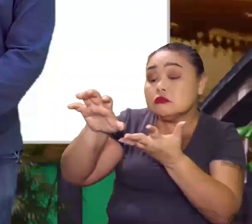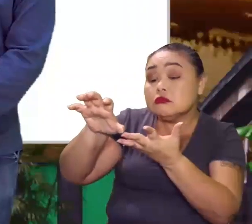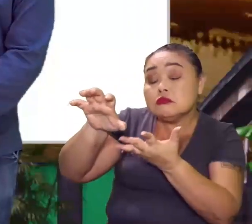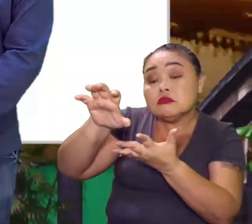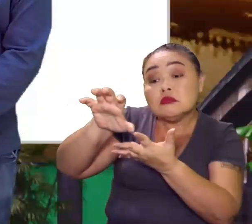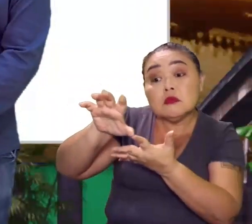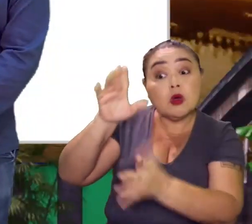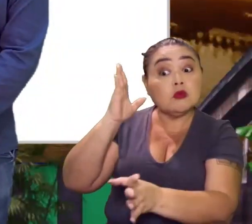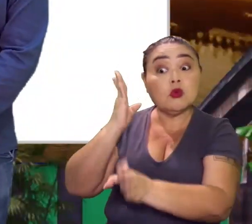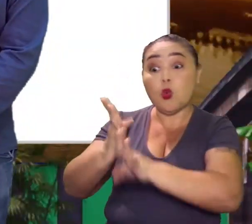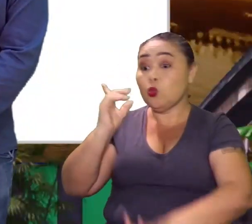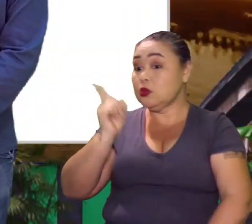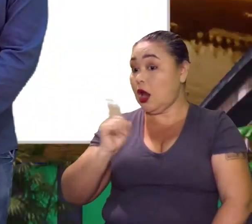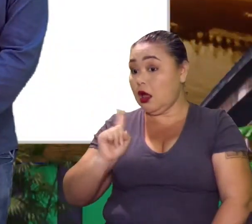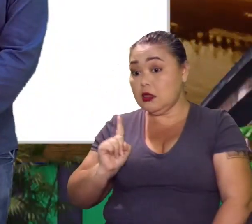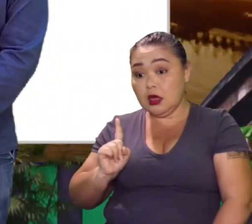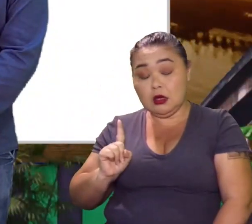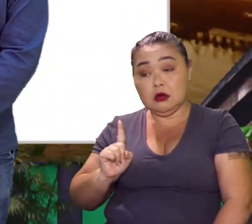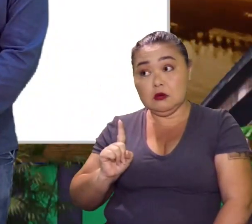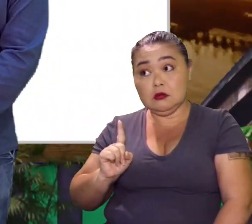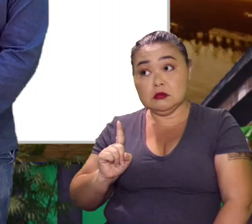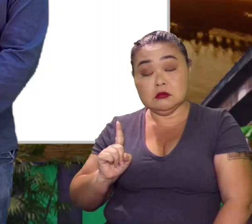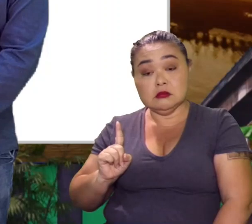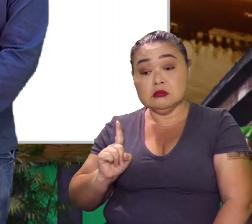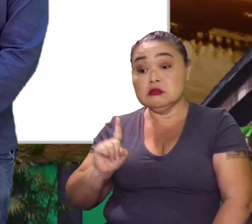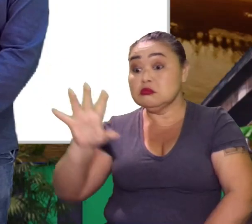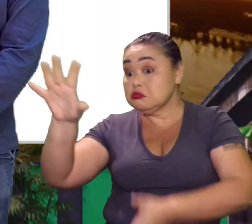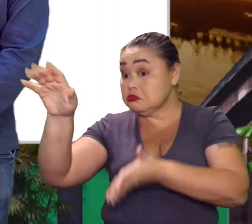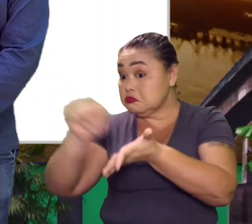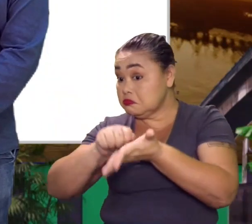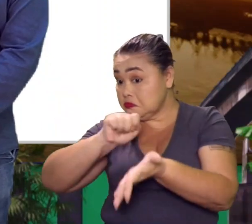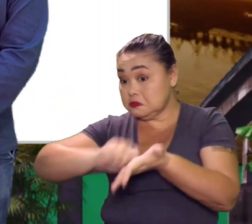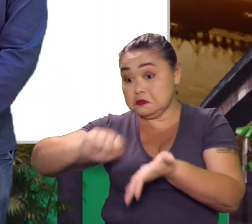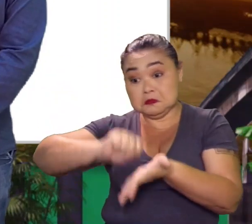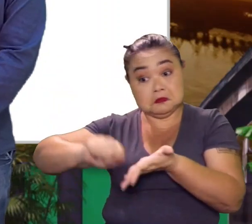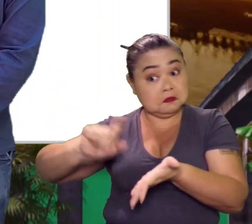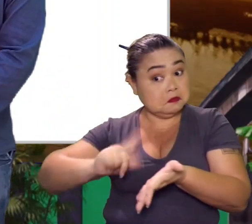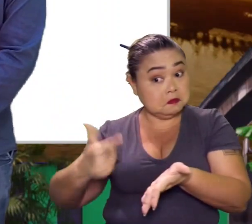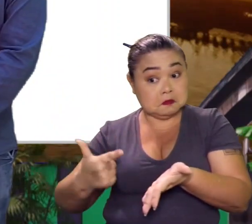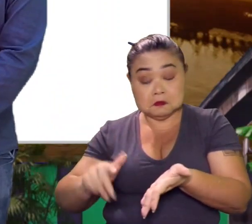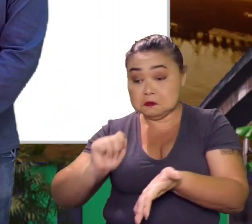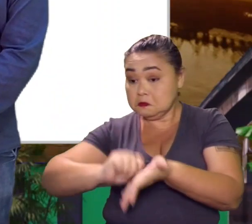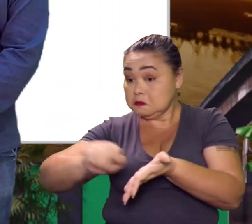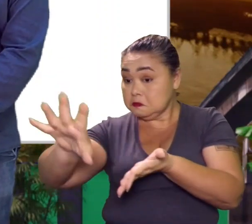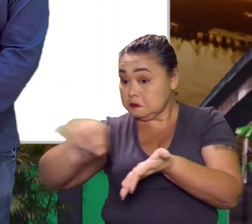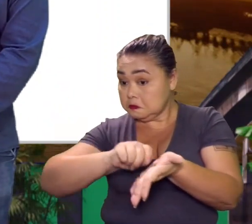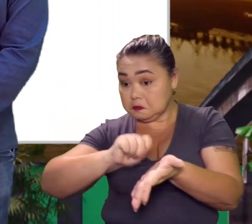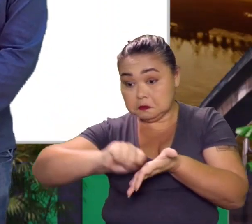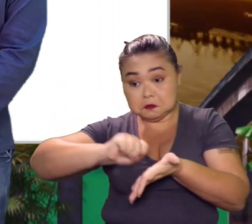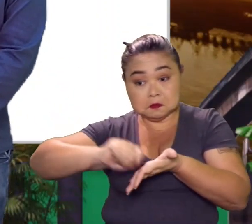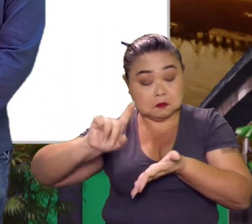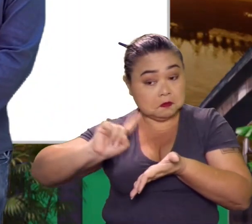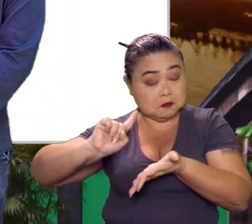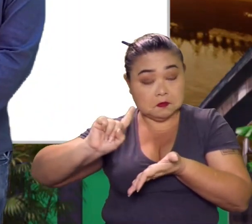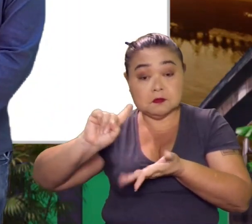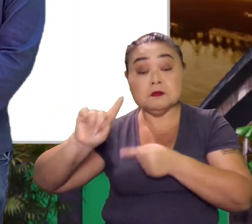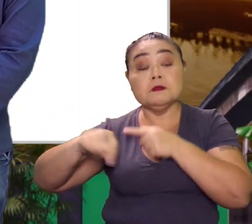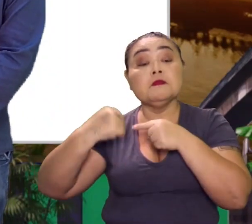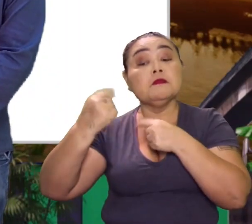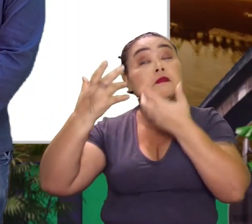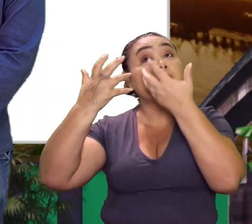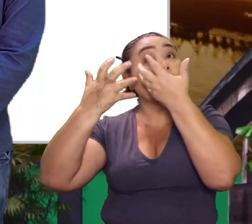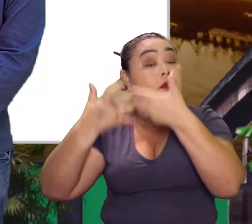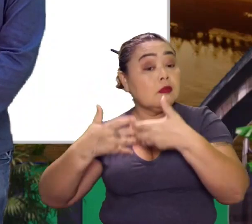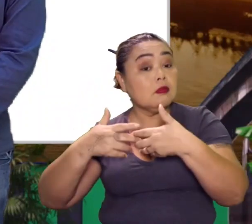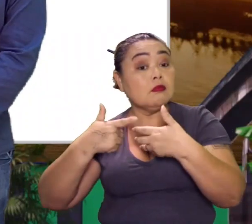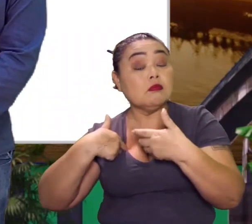foram encontradas, né, ainda nem foram sido descobertas, nem catalogadas. E a reflexão é,